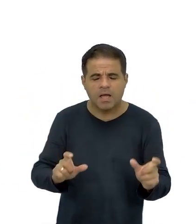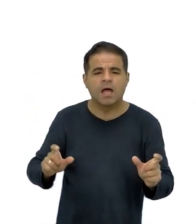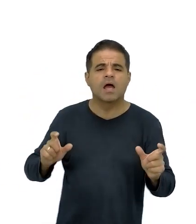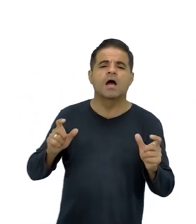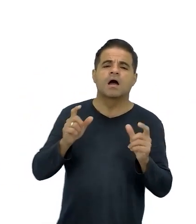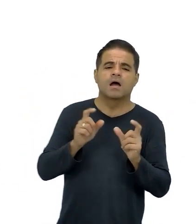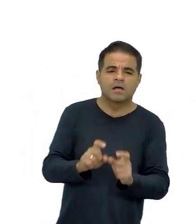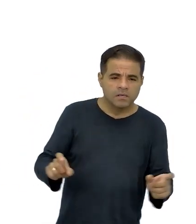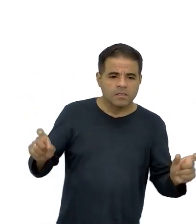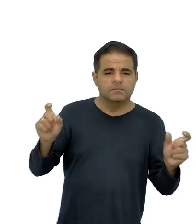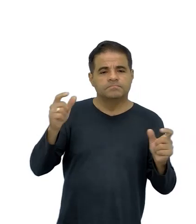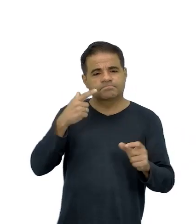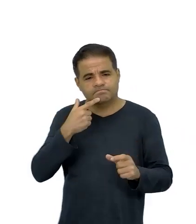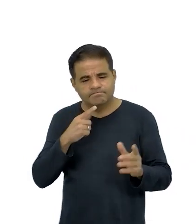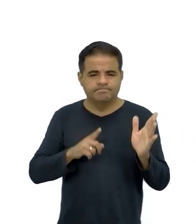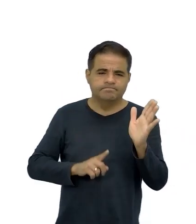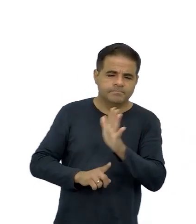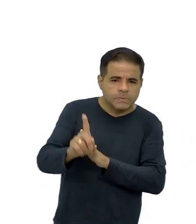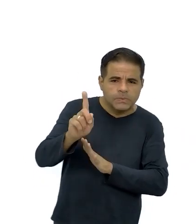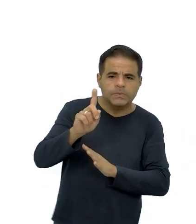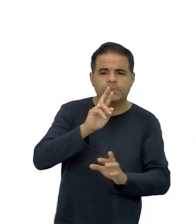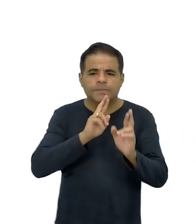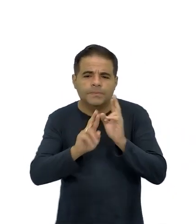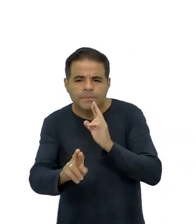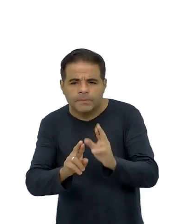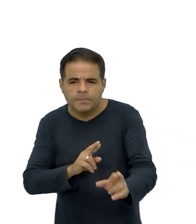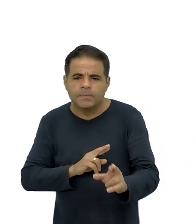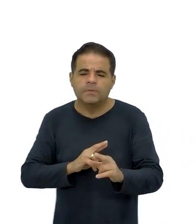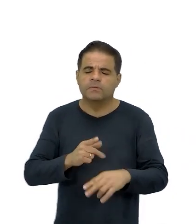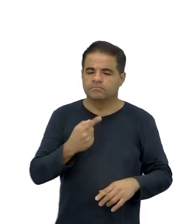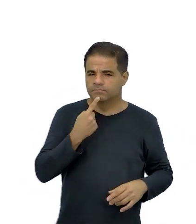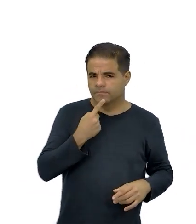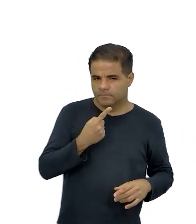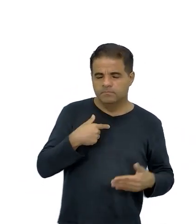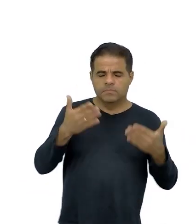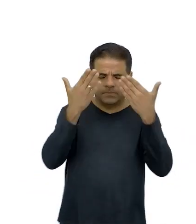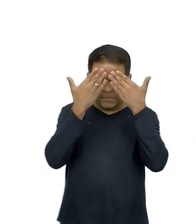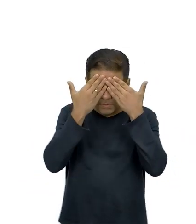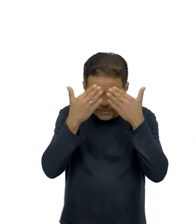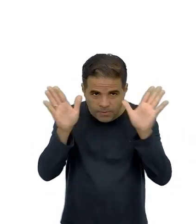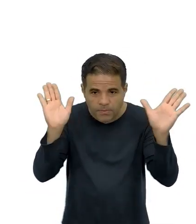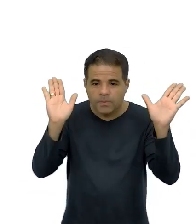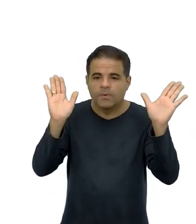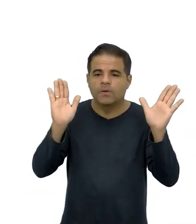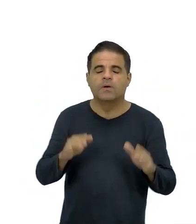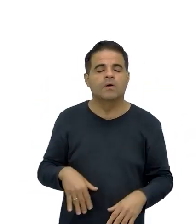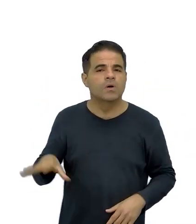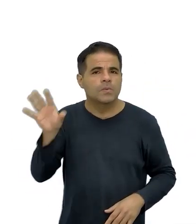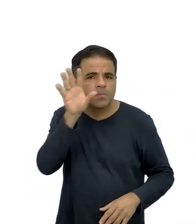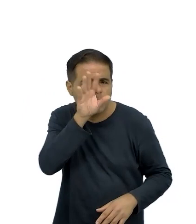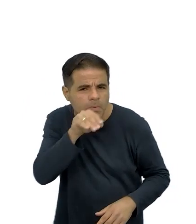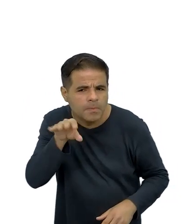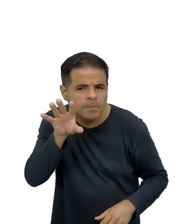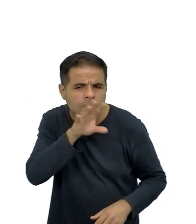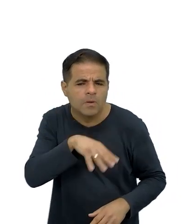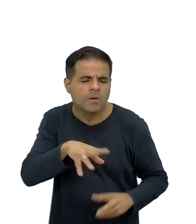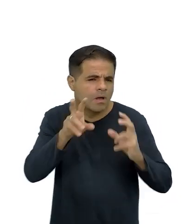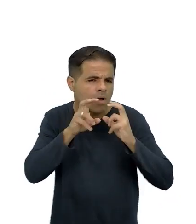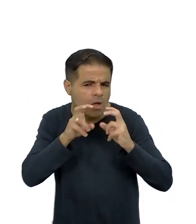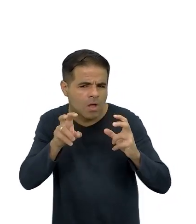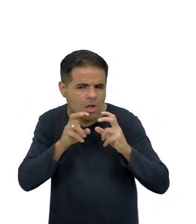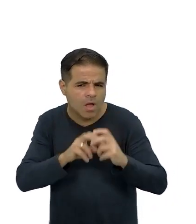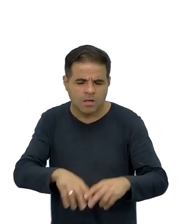dos clássicos, disse, perguntou, respondeu, falou, e ampliar para outros, como sussurrou,